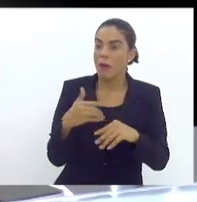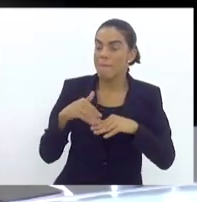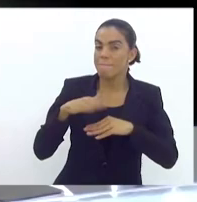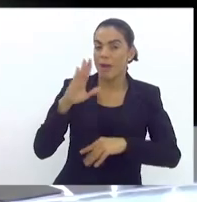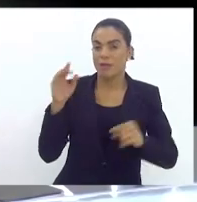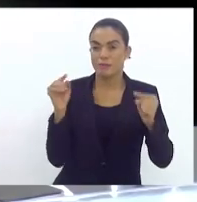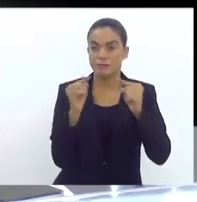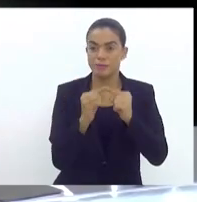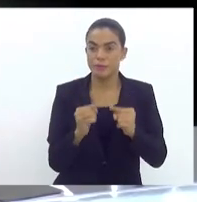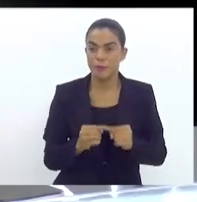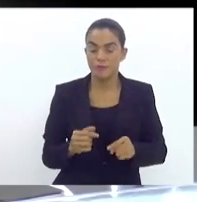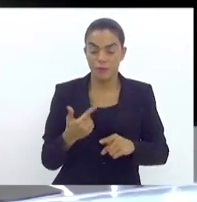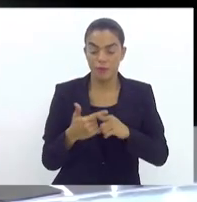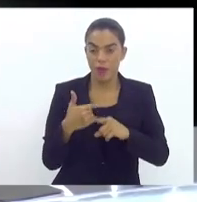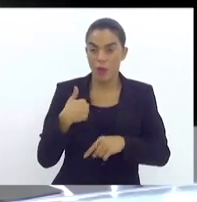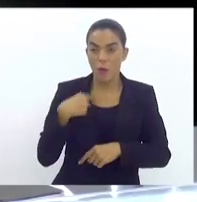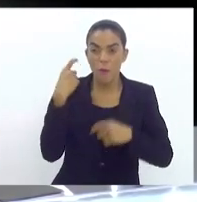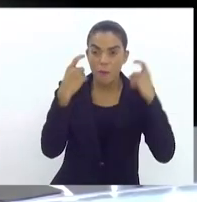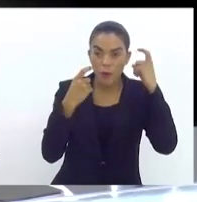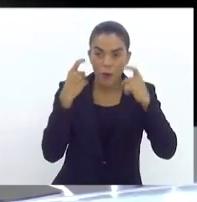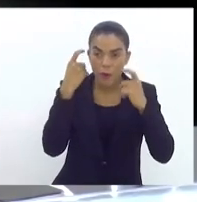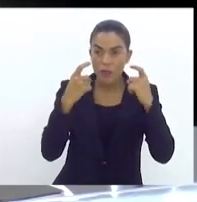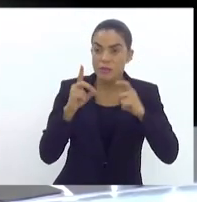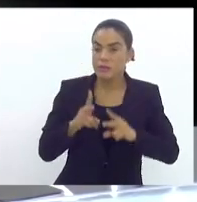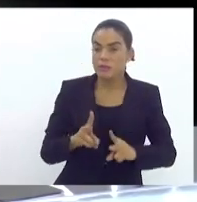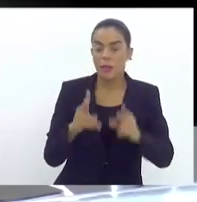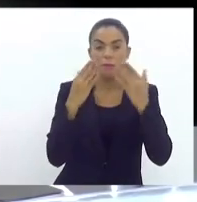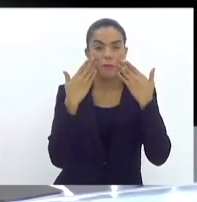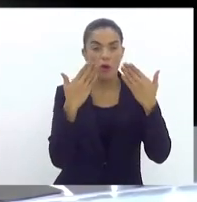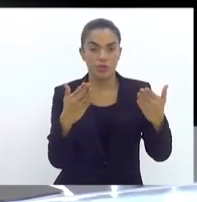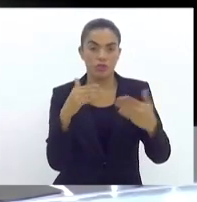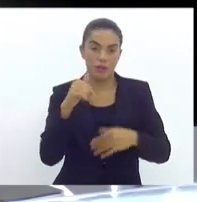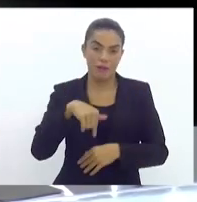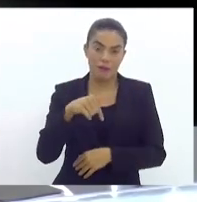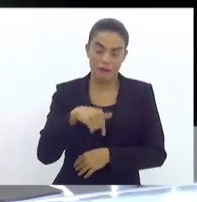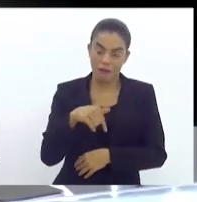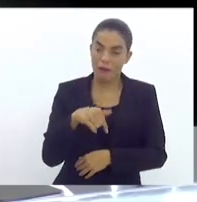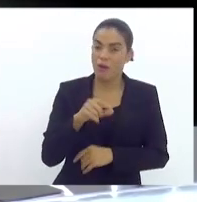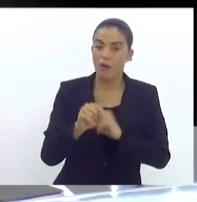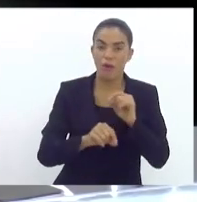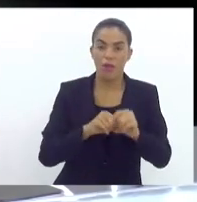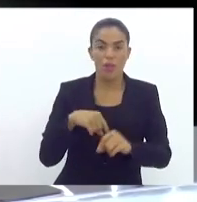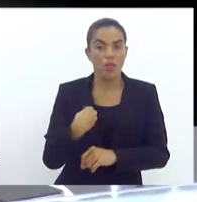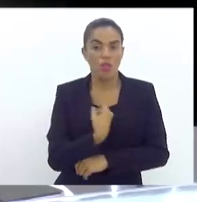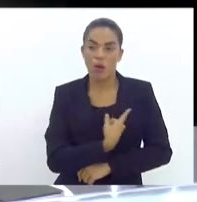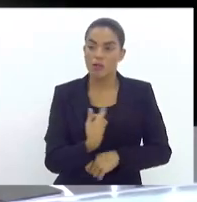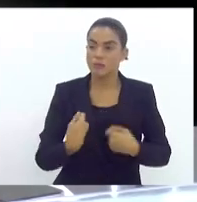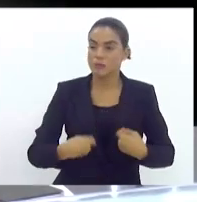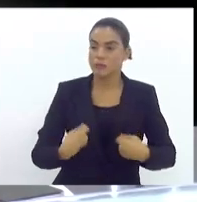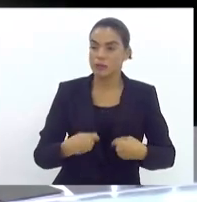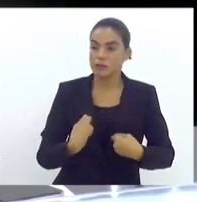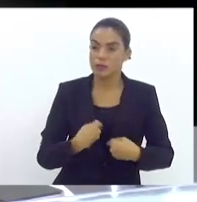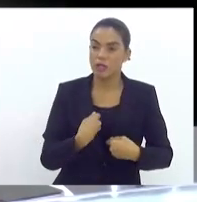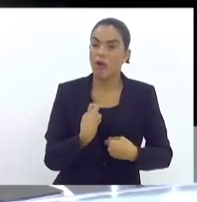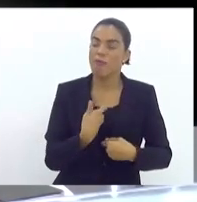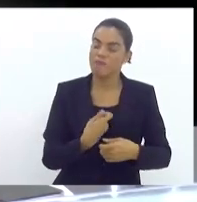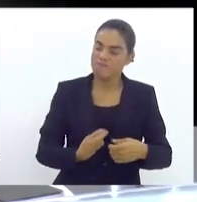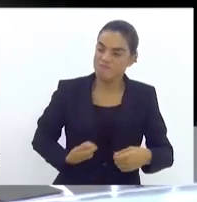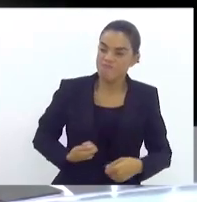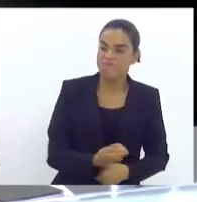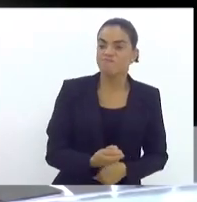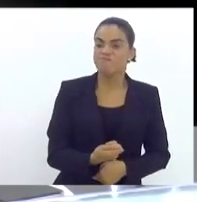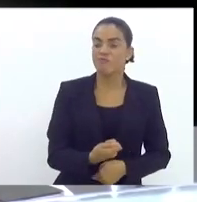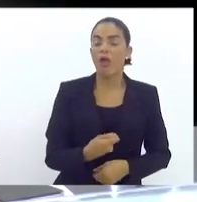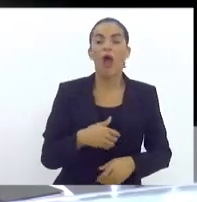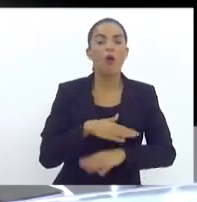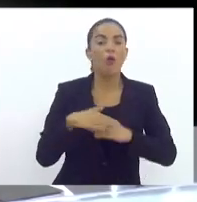porque uma preocupação que eu tenho eu sempre externei aqui na casa é que nós precisamos ser incisivos no combate